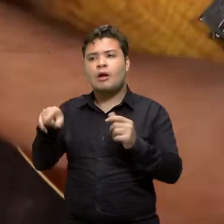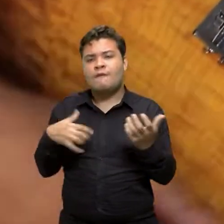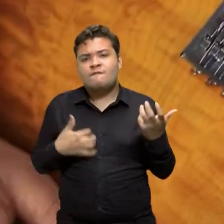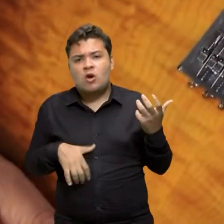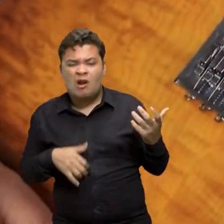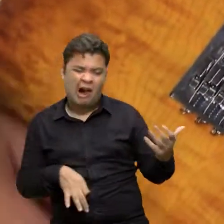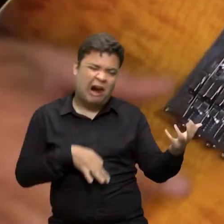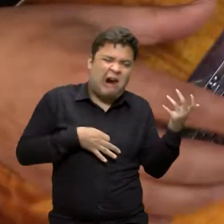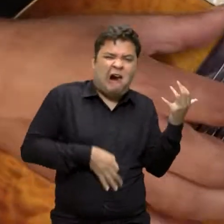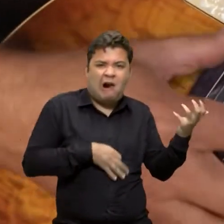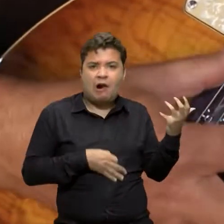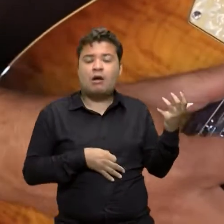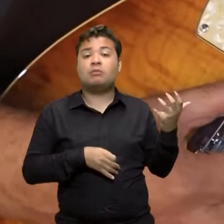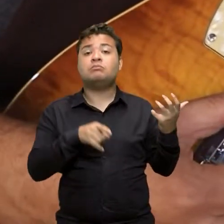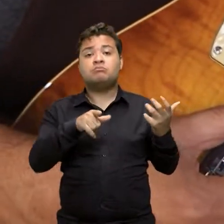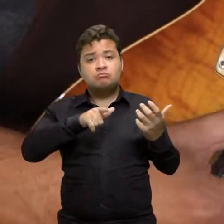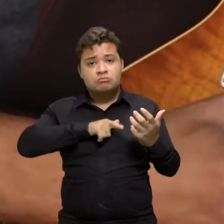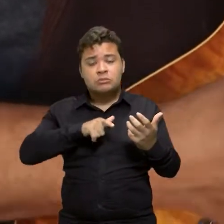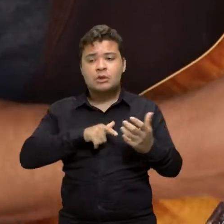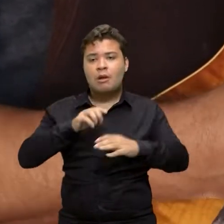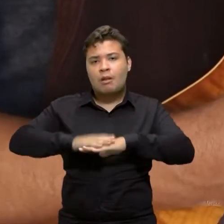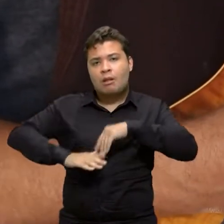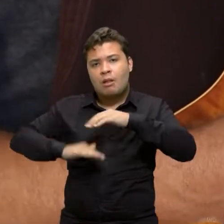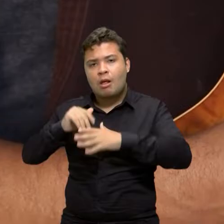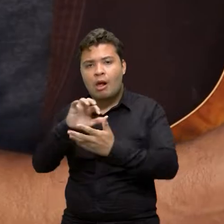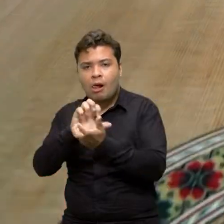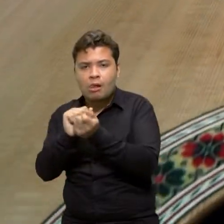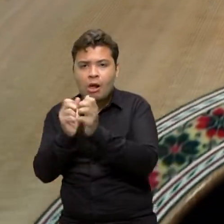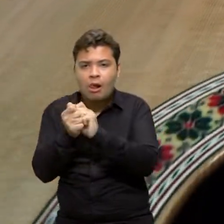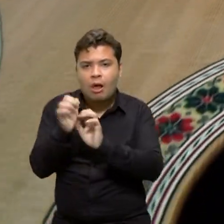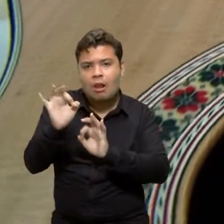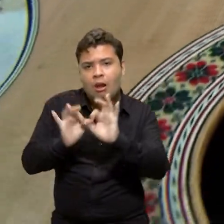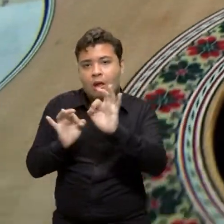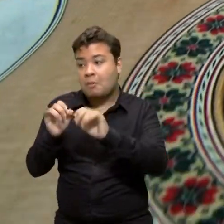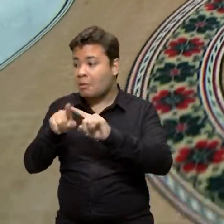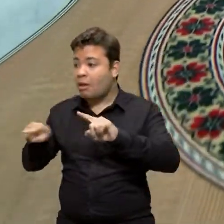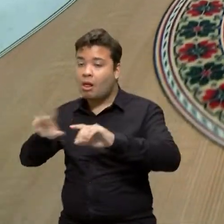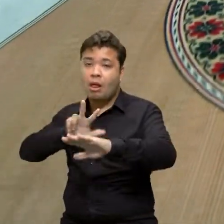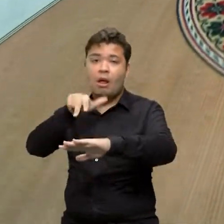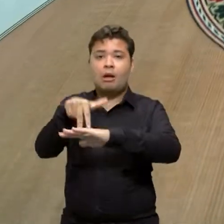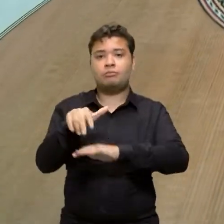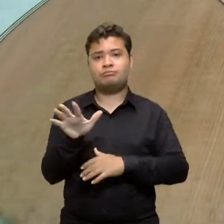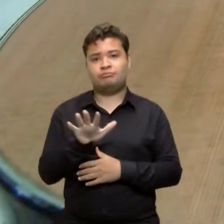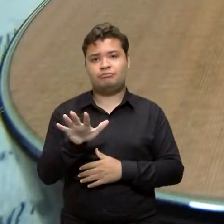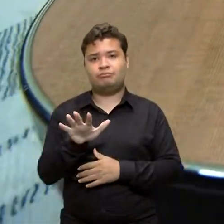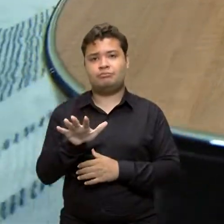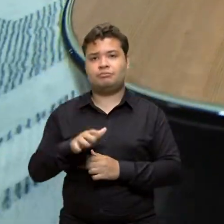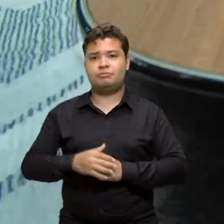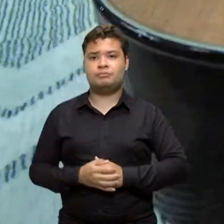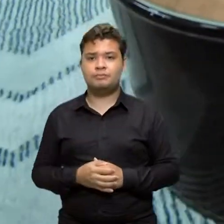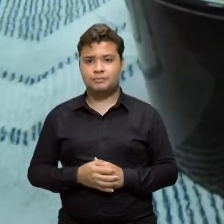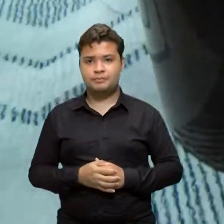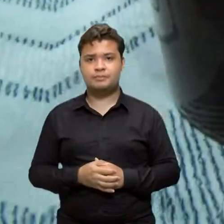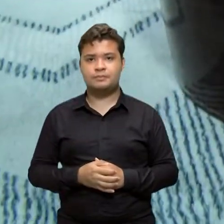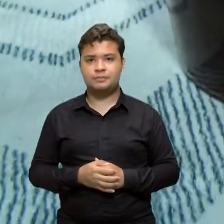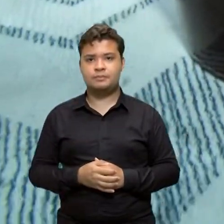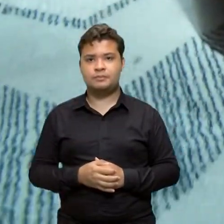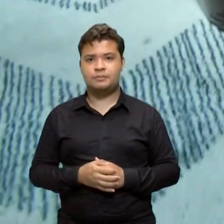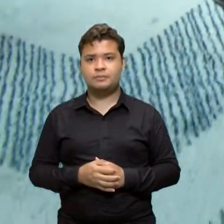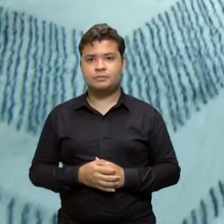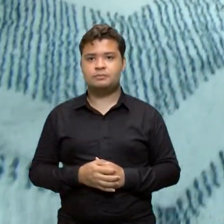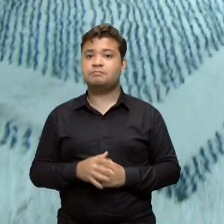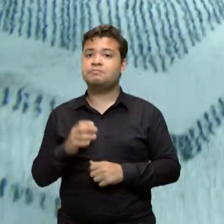maneira artesanal por outros artistas que dificilmente aparecem. Eles se chamam